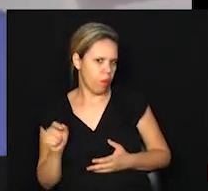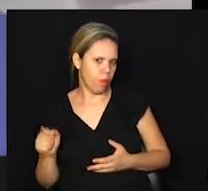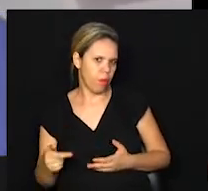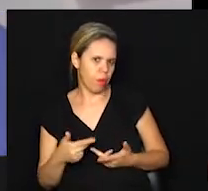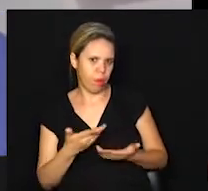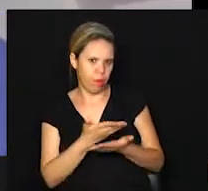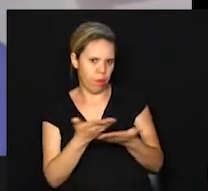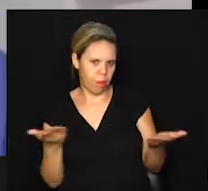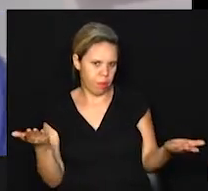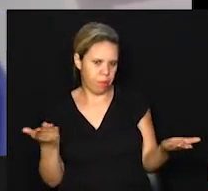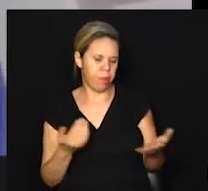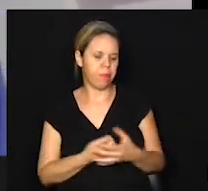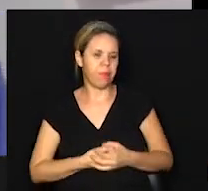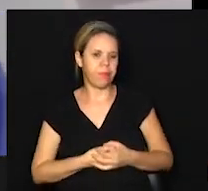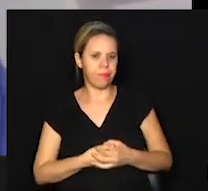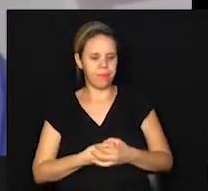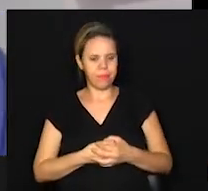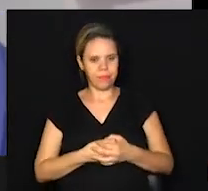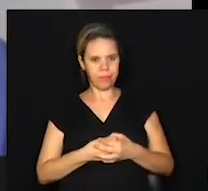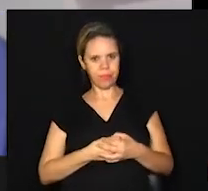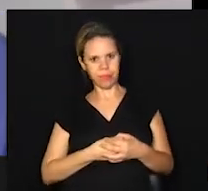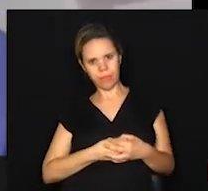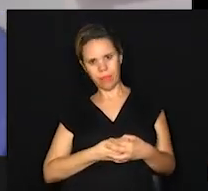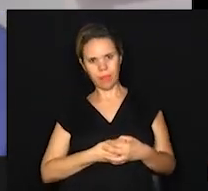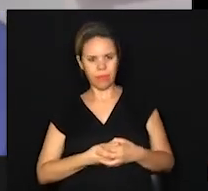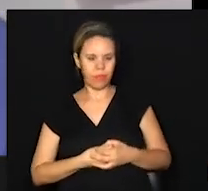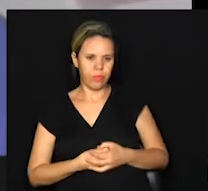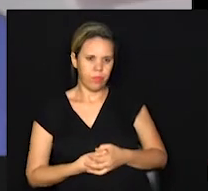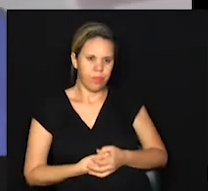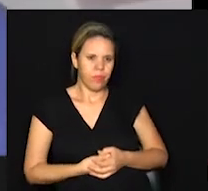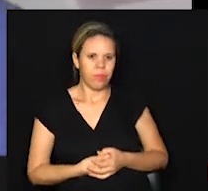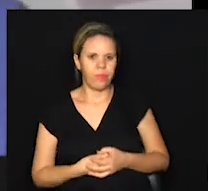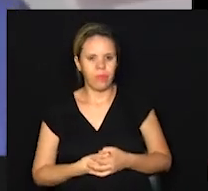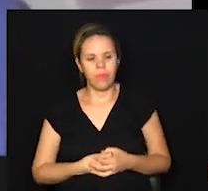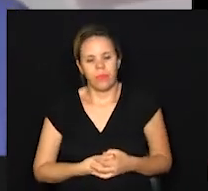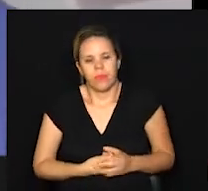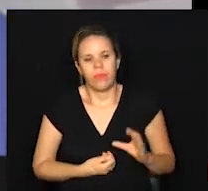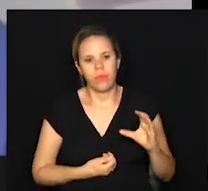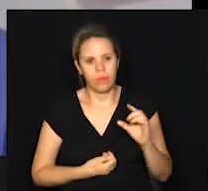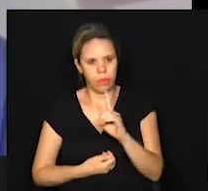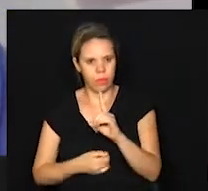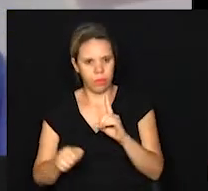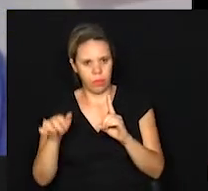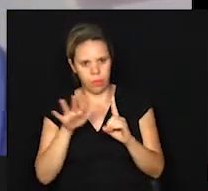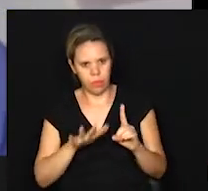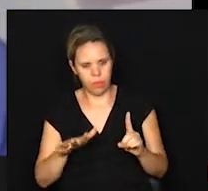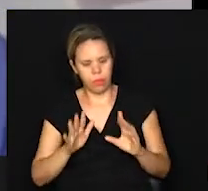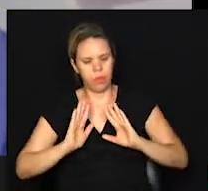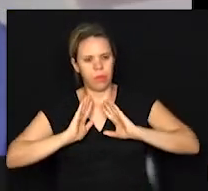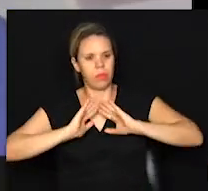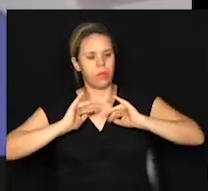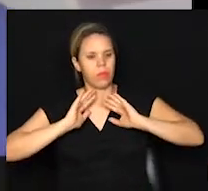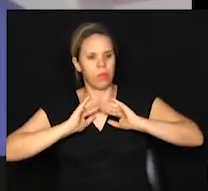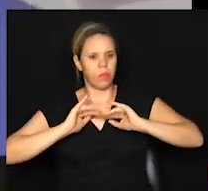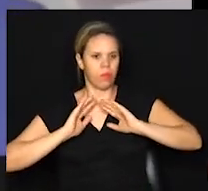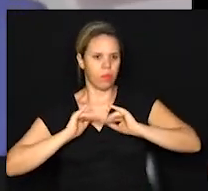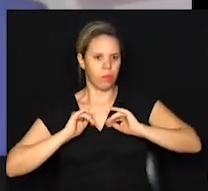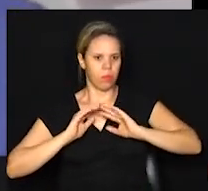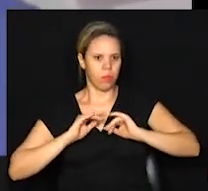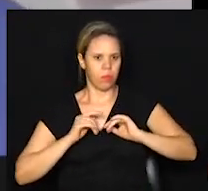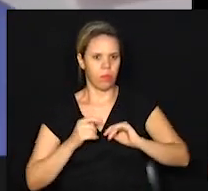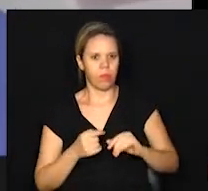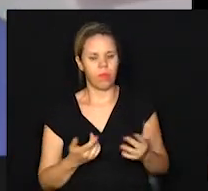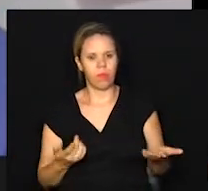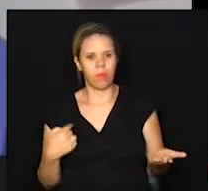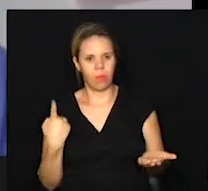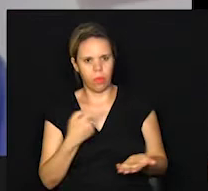demais colegas, é que o coordenador-geral, ele nos pediu, em caráter quase que impositivo, para que